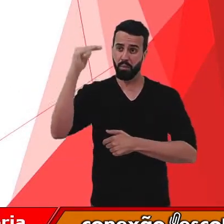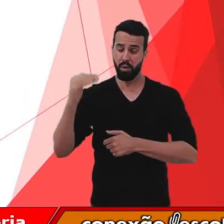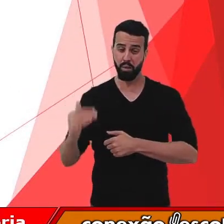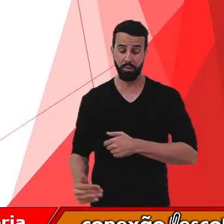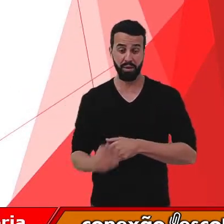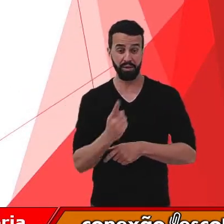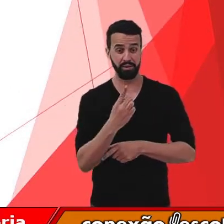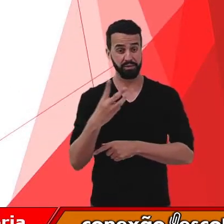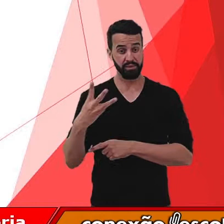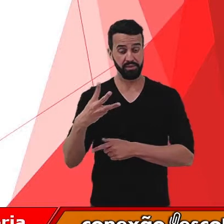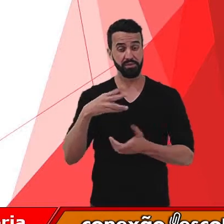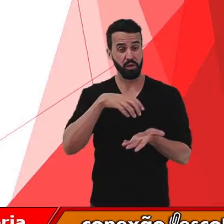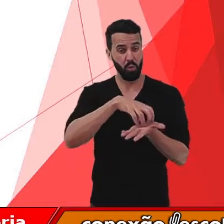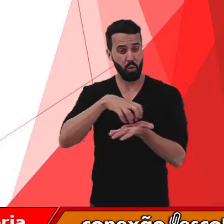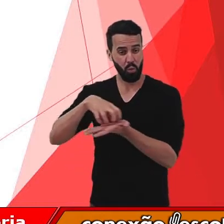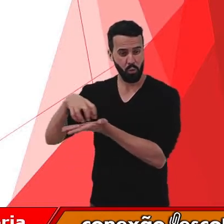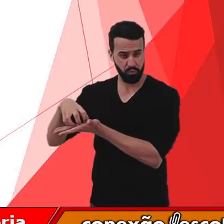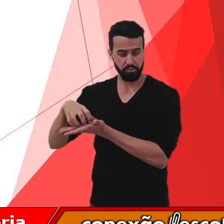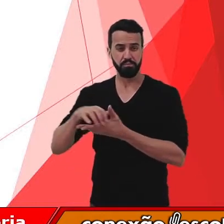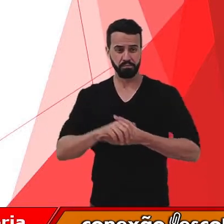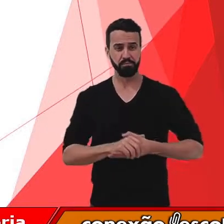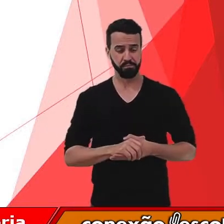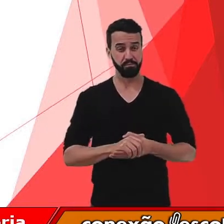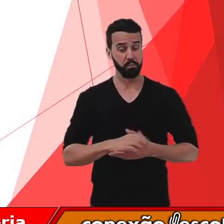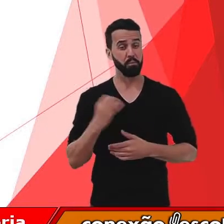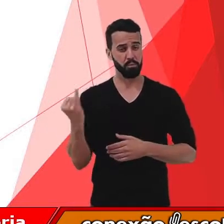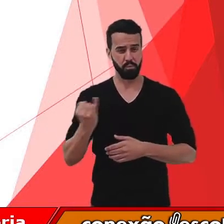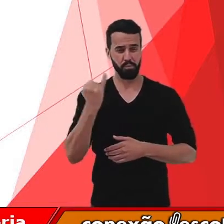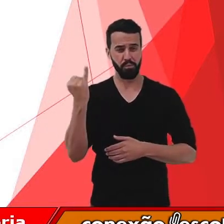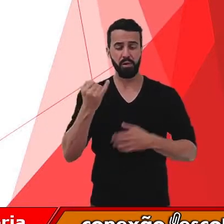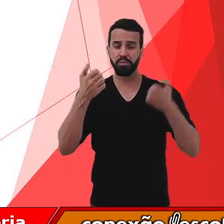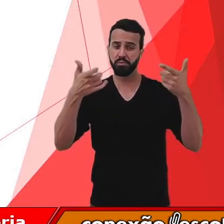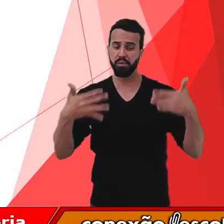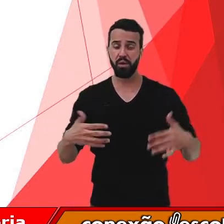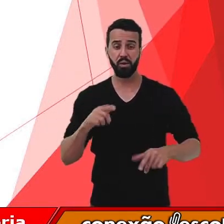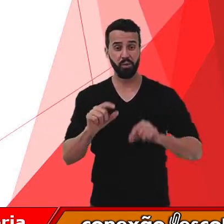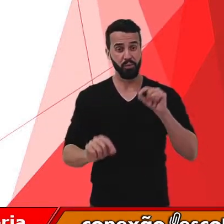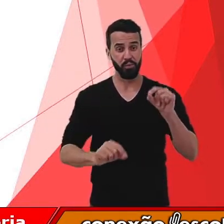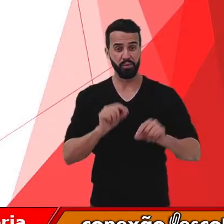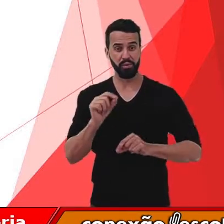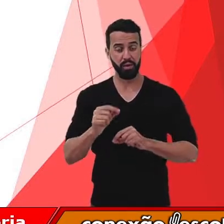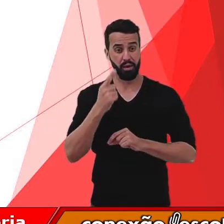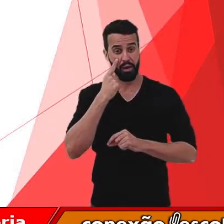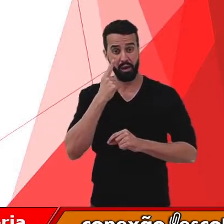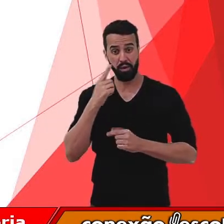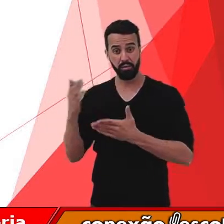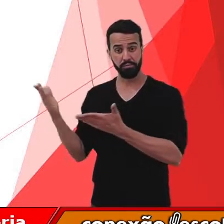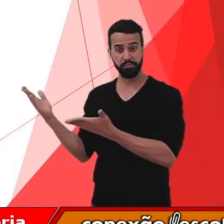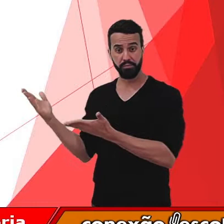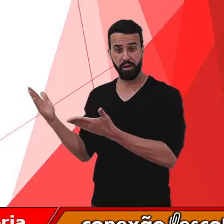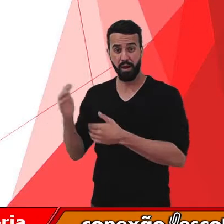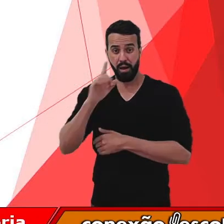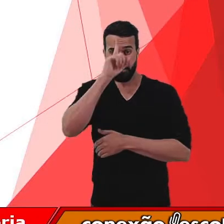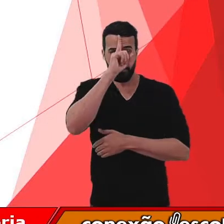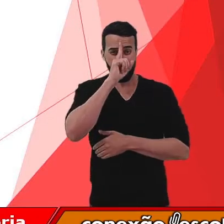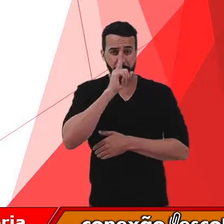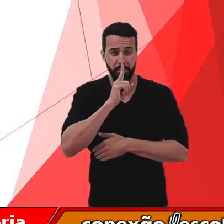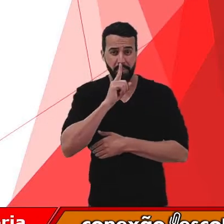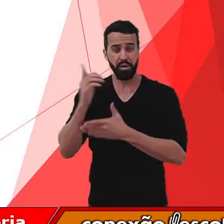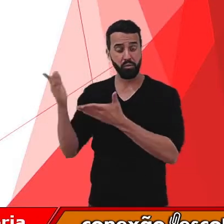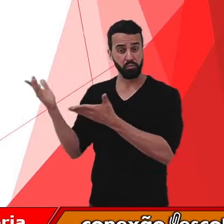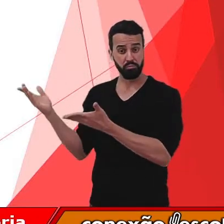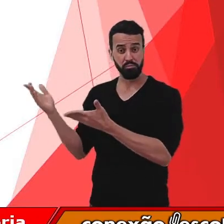13 colônias. É importante ressaltarmos aqui que essas 13 colônias